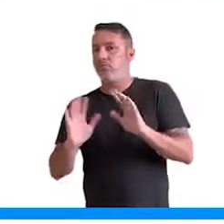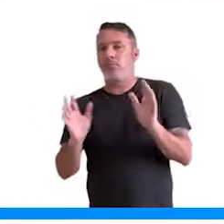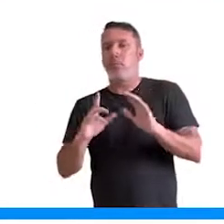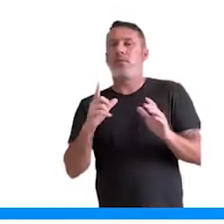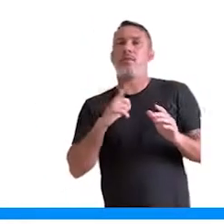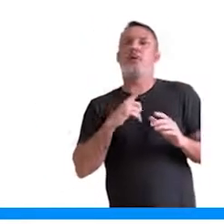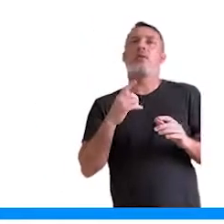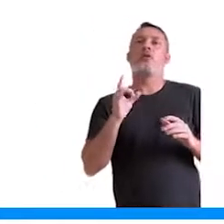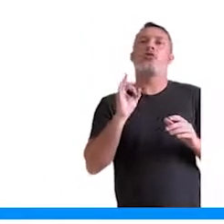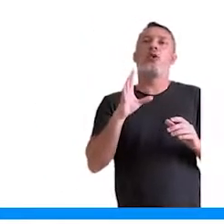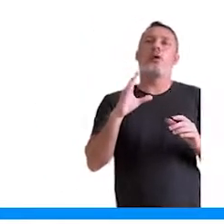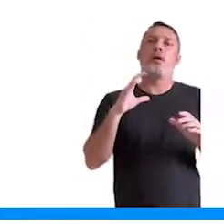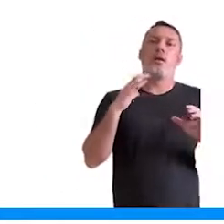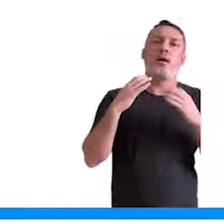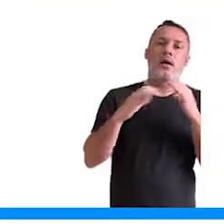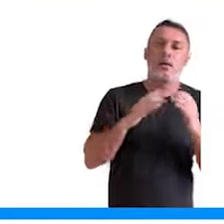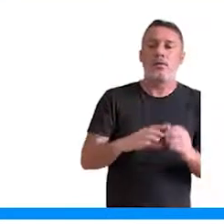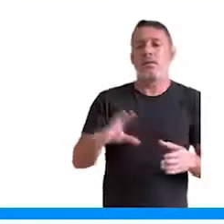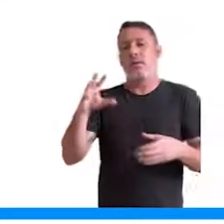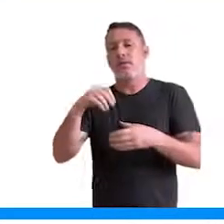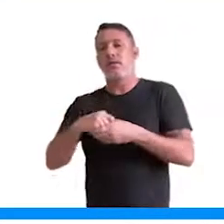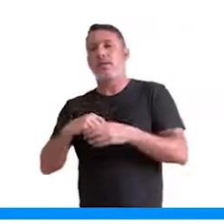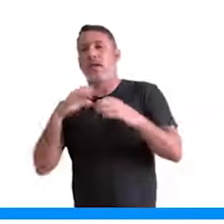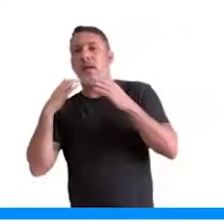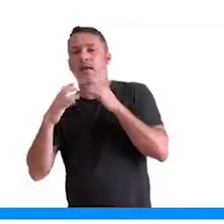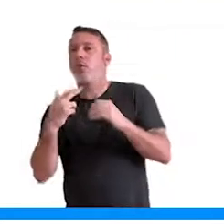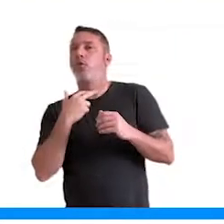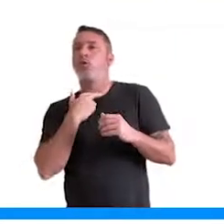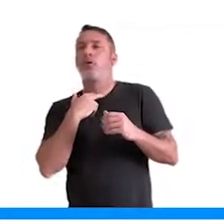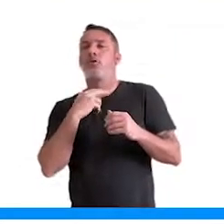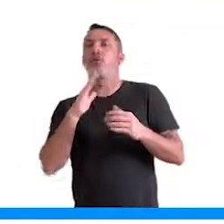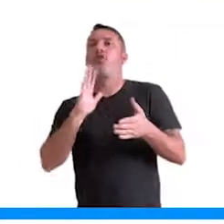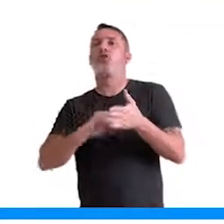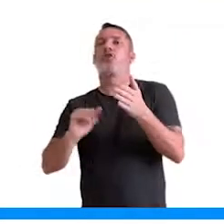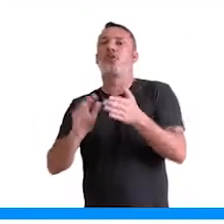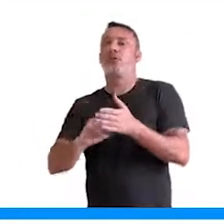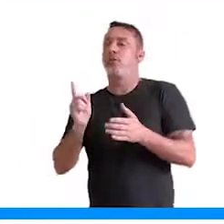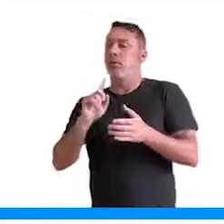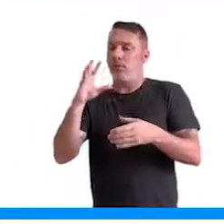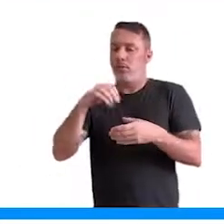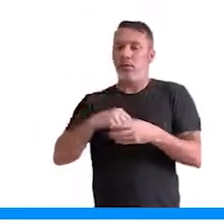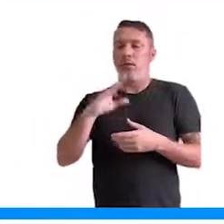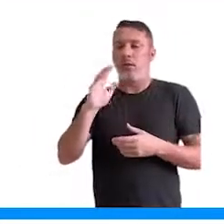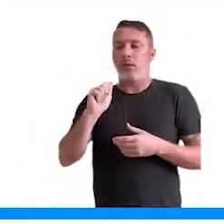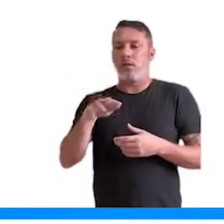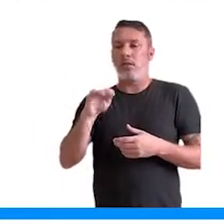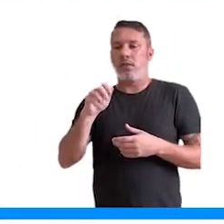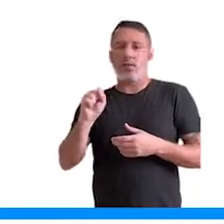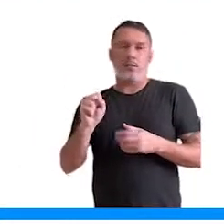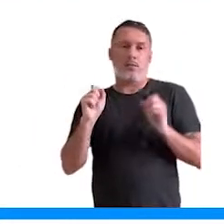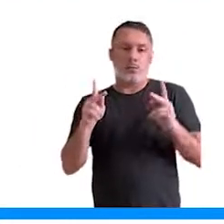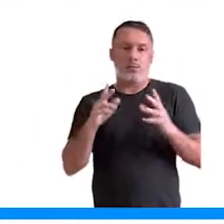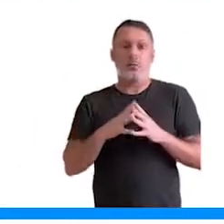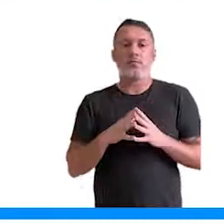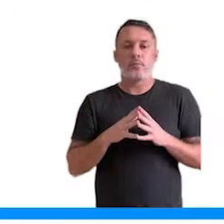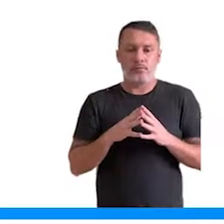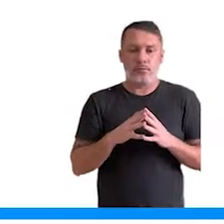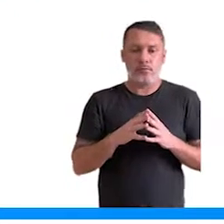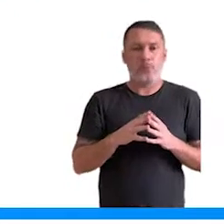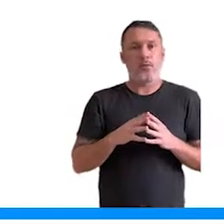Bien? Então, não pode falar todo cantade, mas não pode deixar de falar. Não pode falar canta, tem que ser cantado.